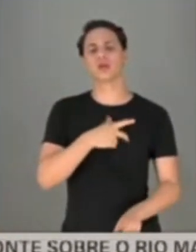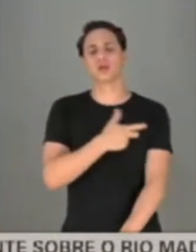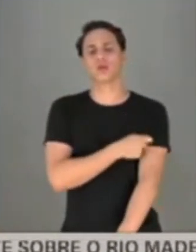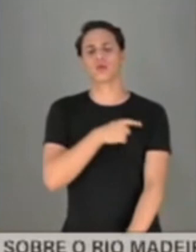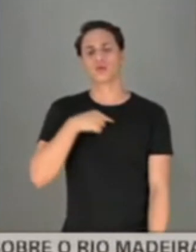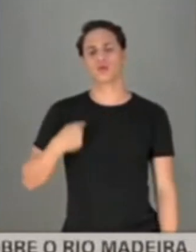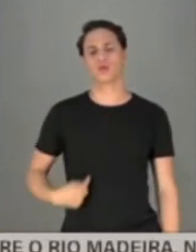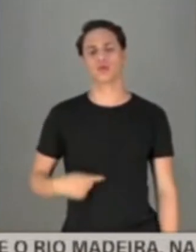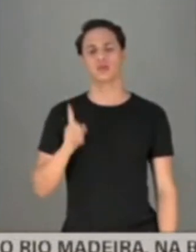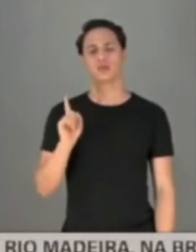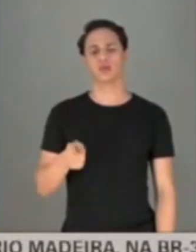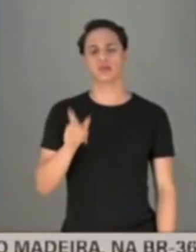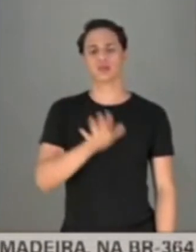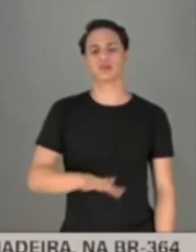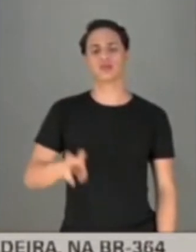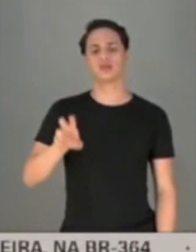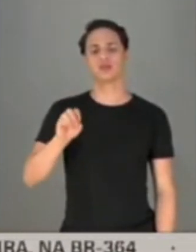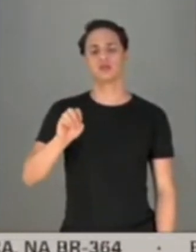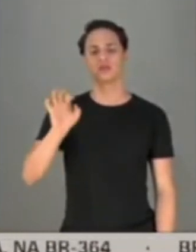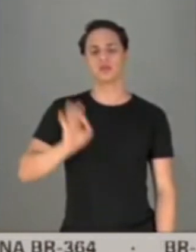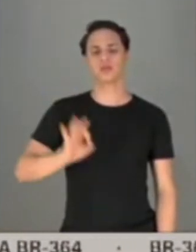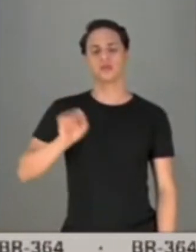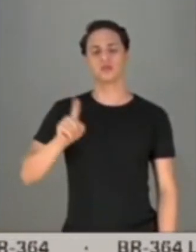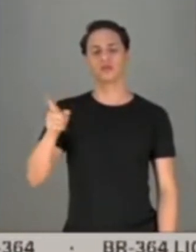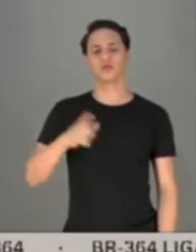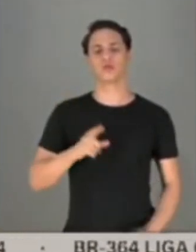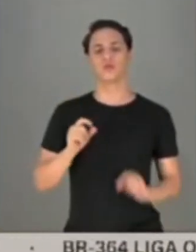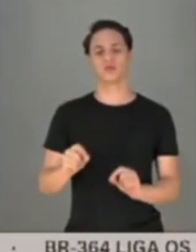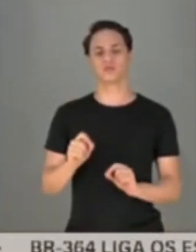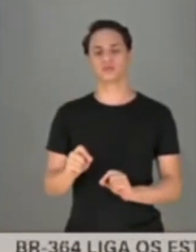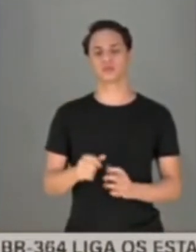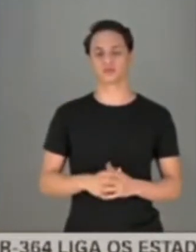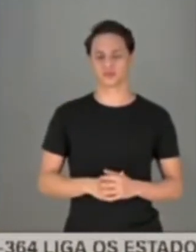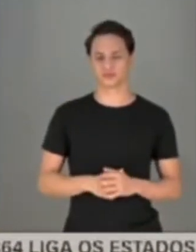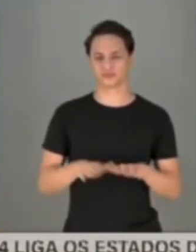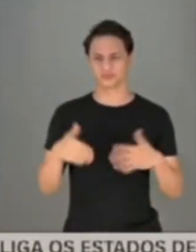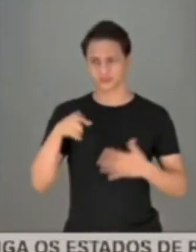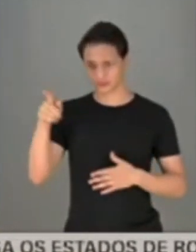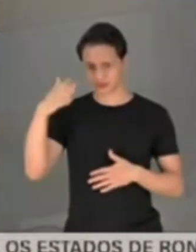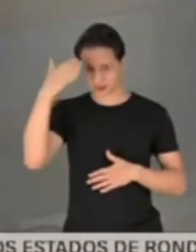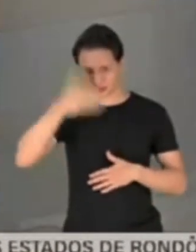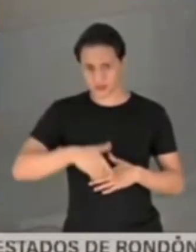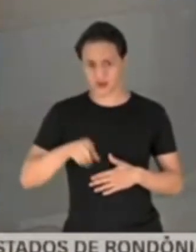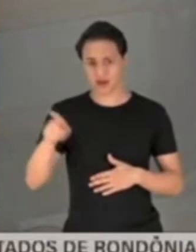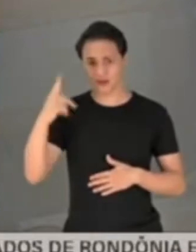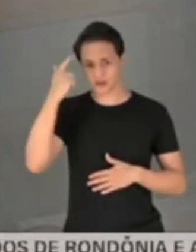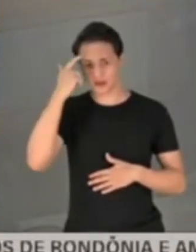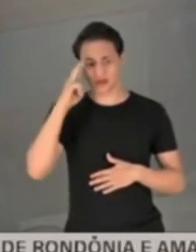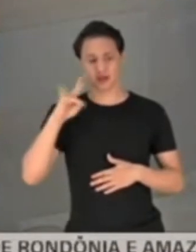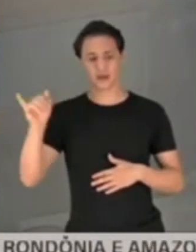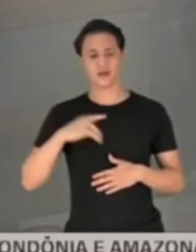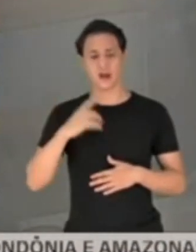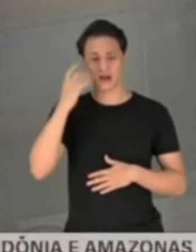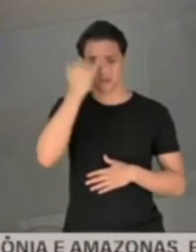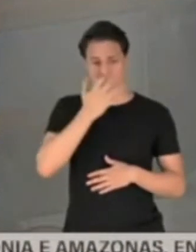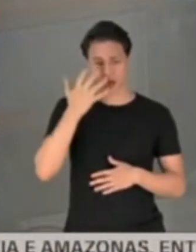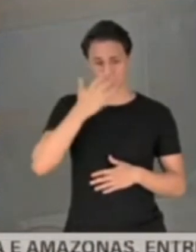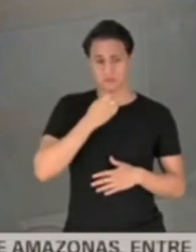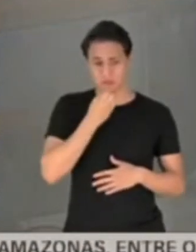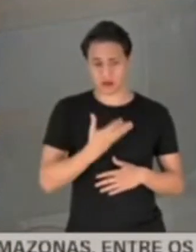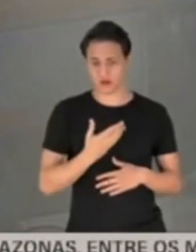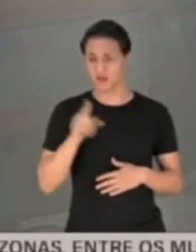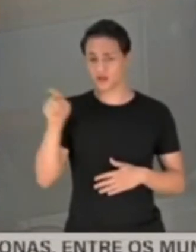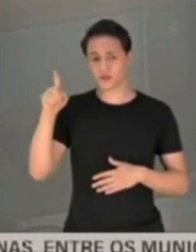já. Isso é prova, relator, isso é prova. Ele está pensando que vai sair daqui bonitinho, não. Tudo isso